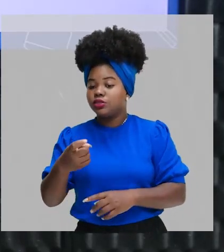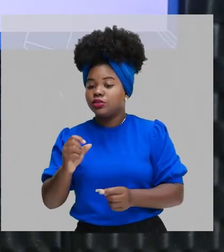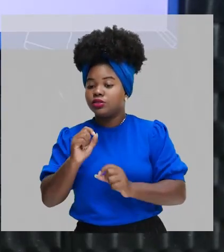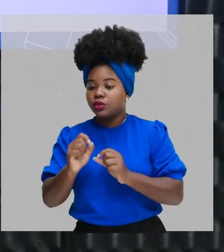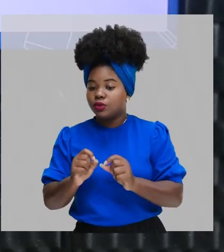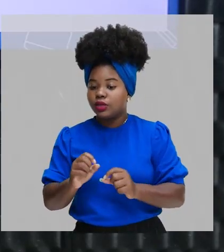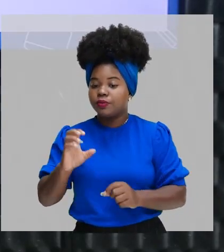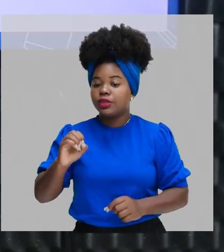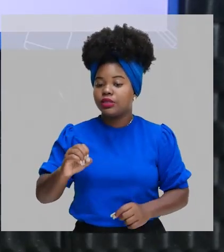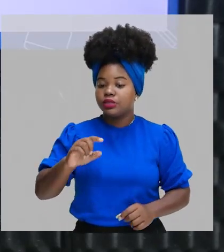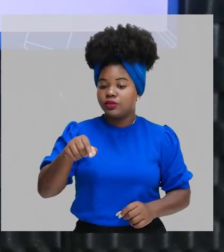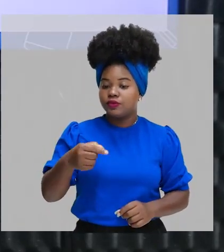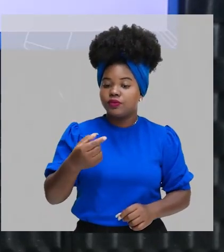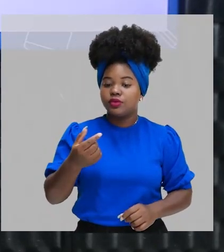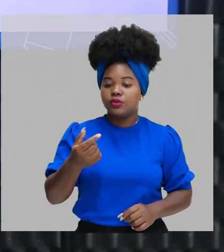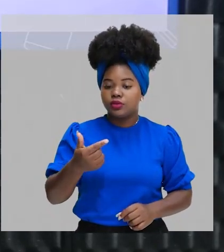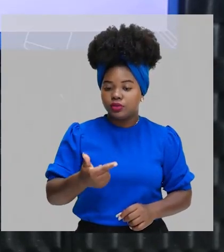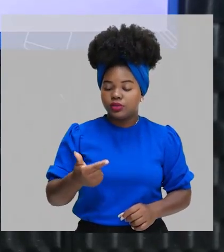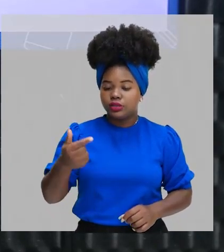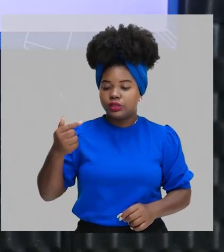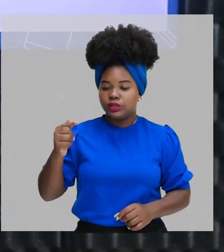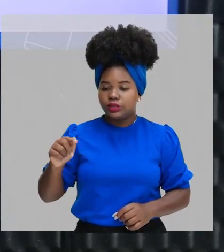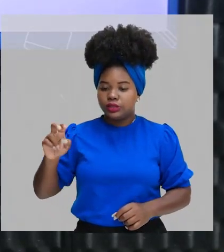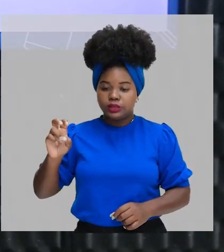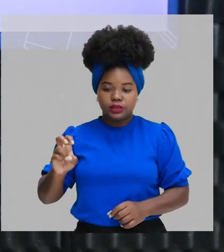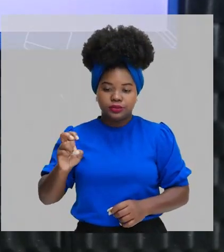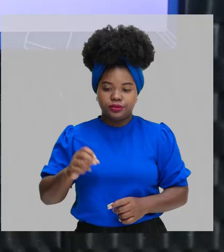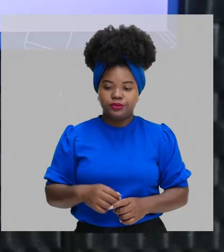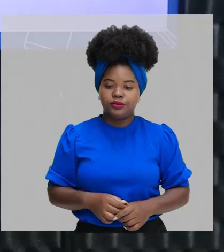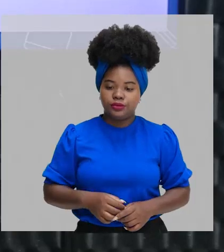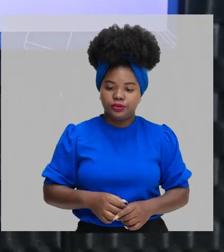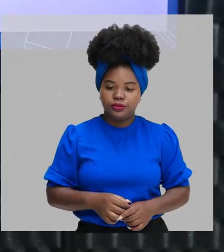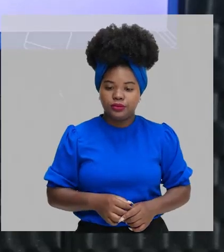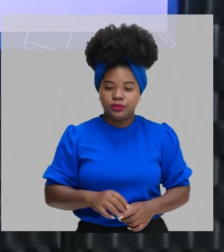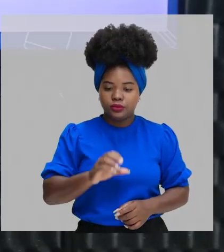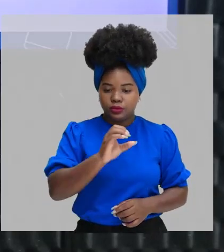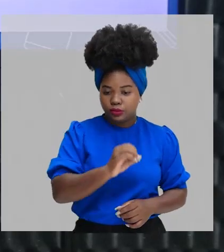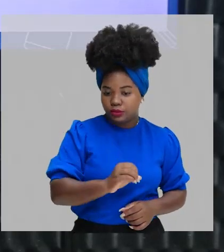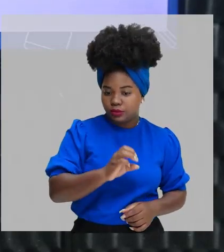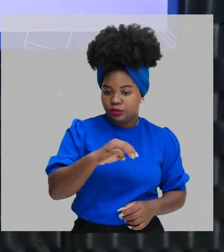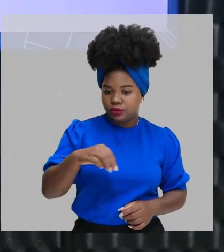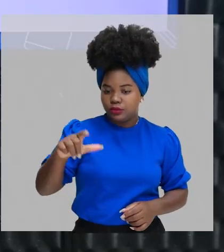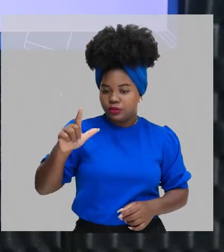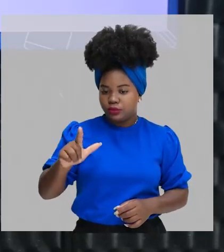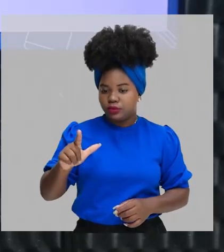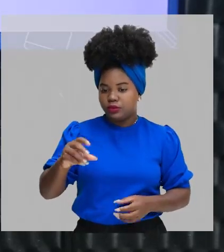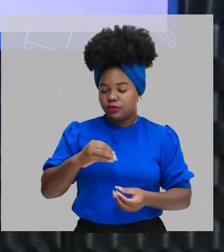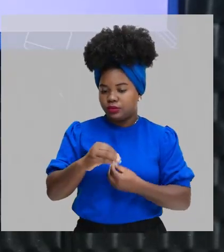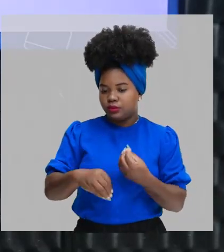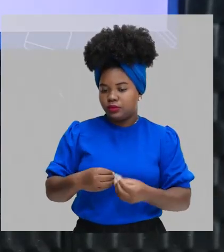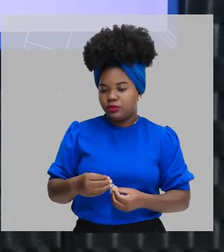Vale 0,275, certo? Então, 0,1 mol de pirita reage com